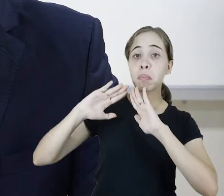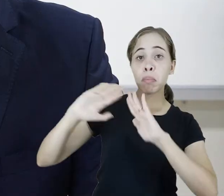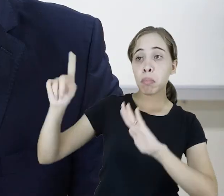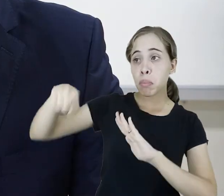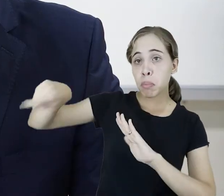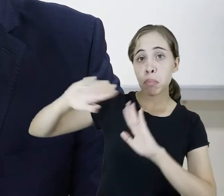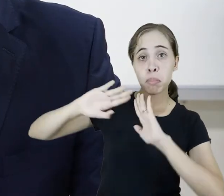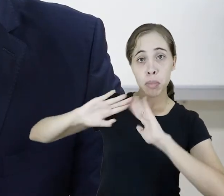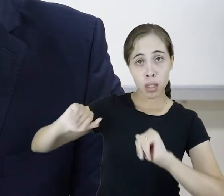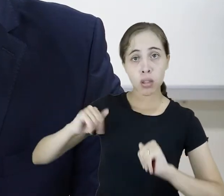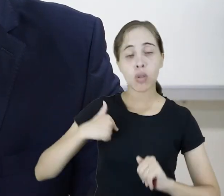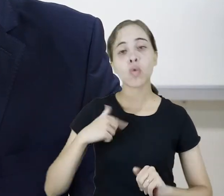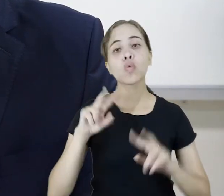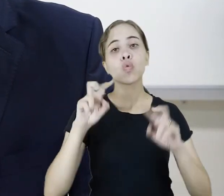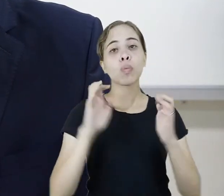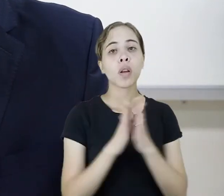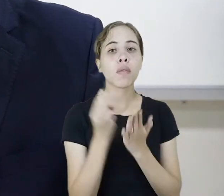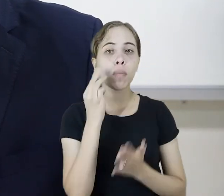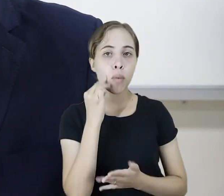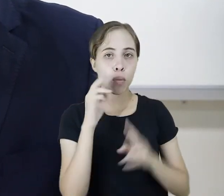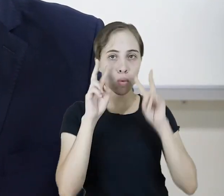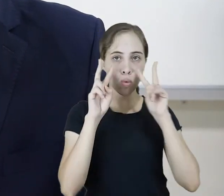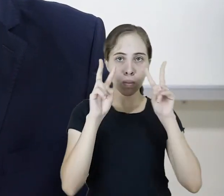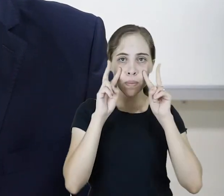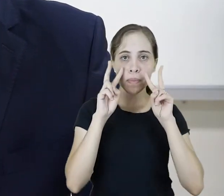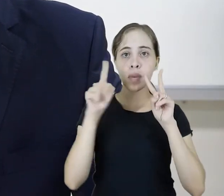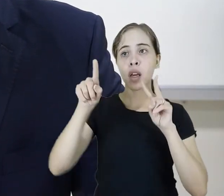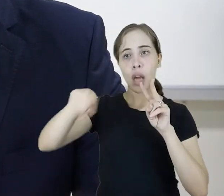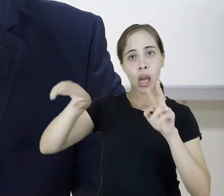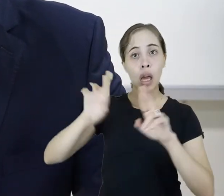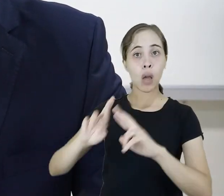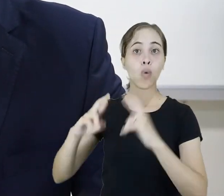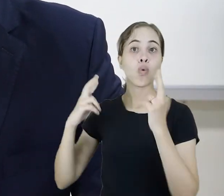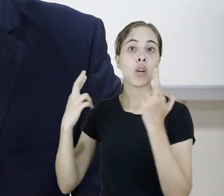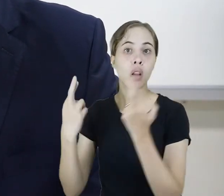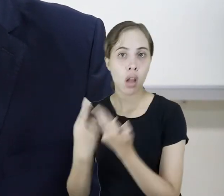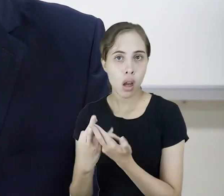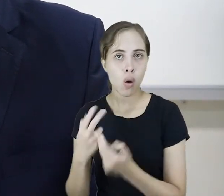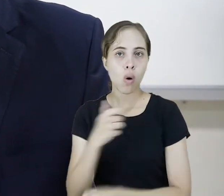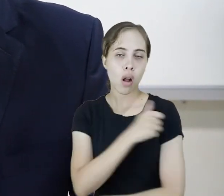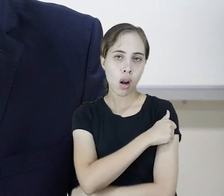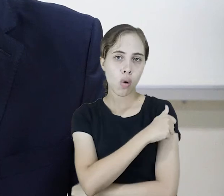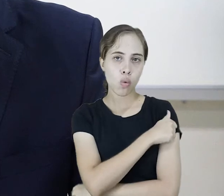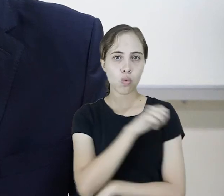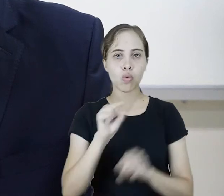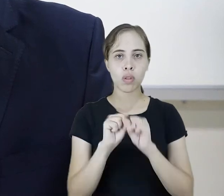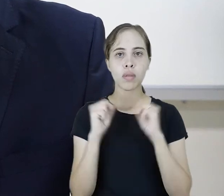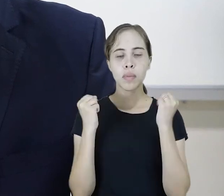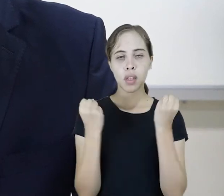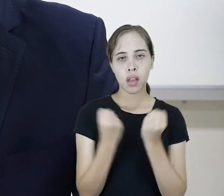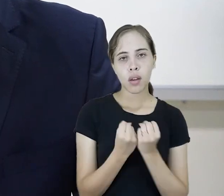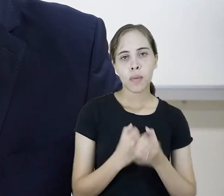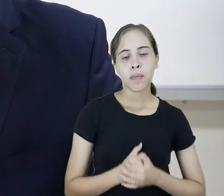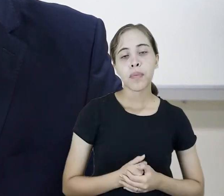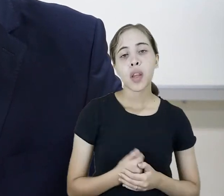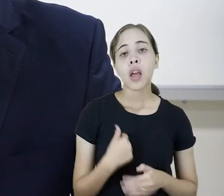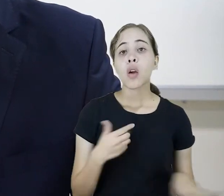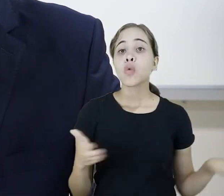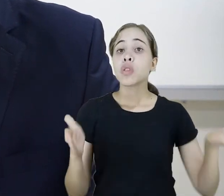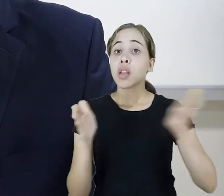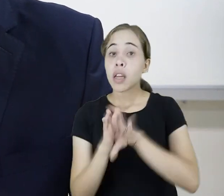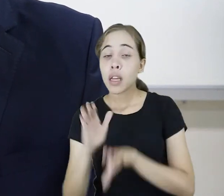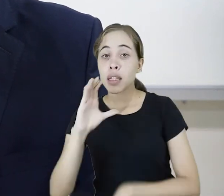meu testemunho do livro de Mórmon a uma grande reunião de alunos do seminário. Cheguei